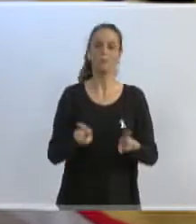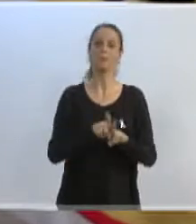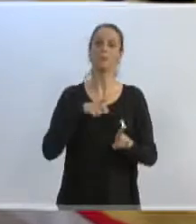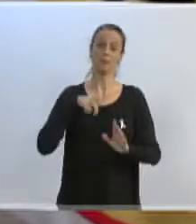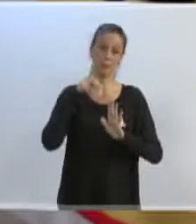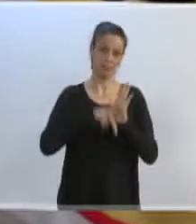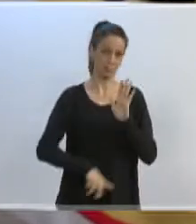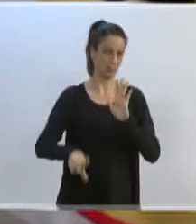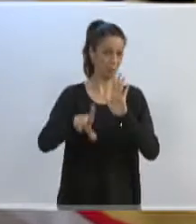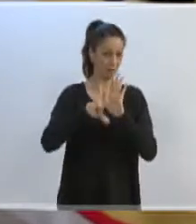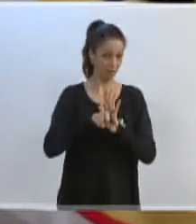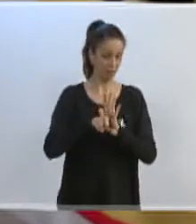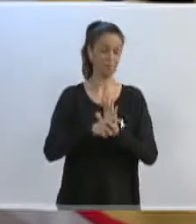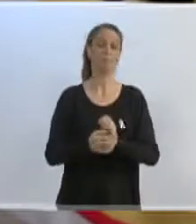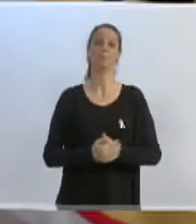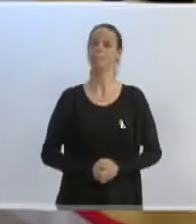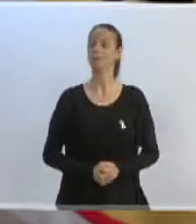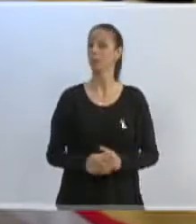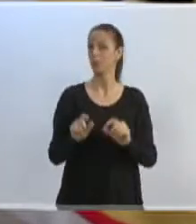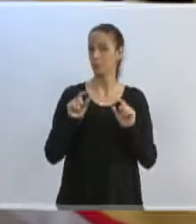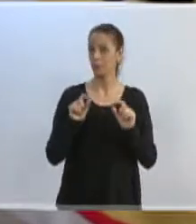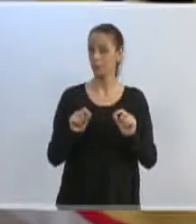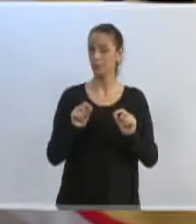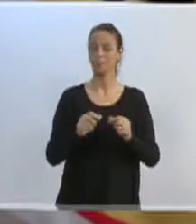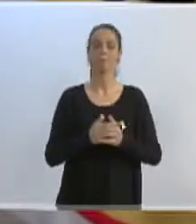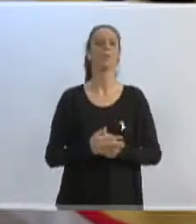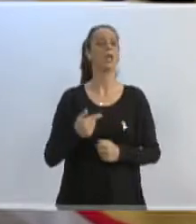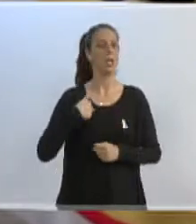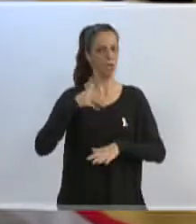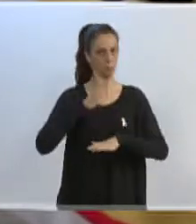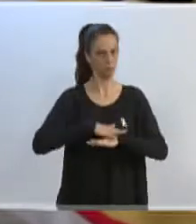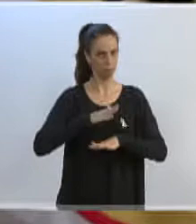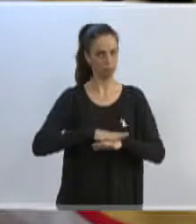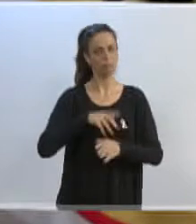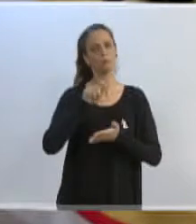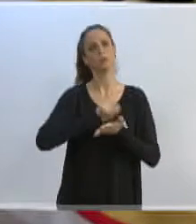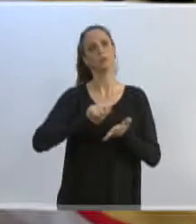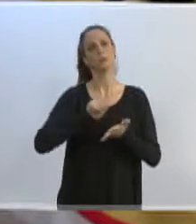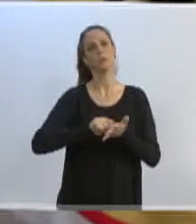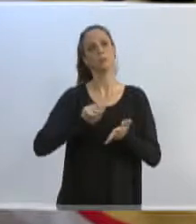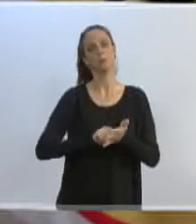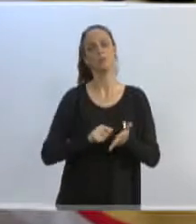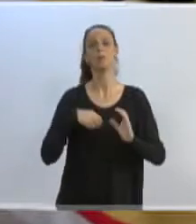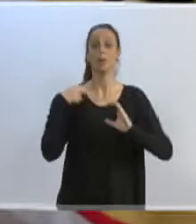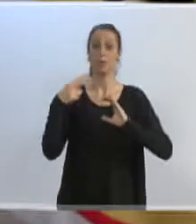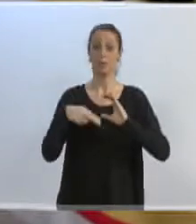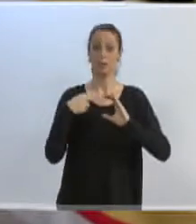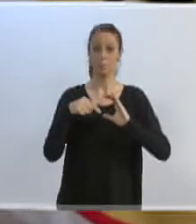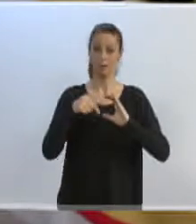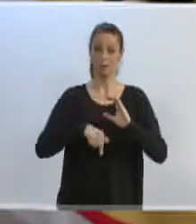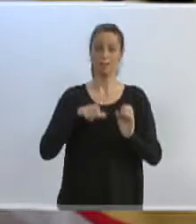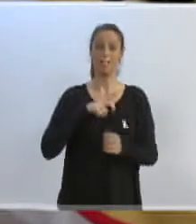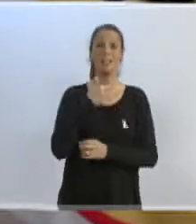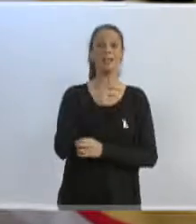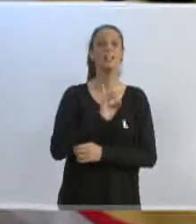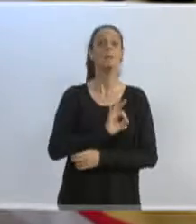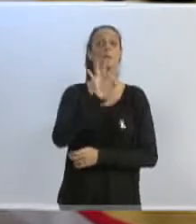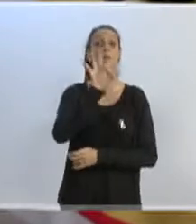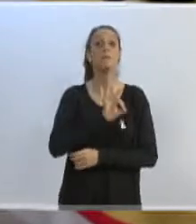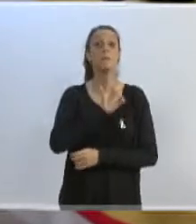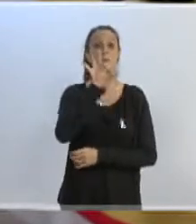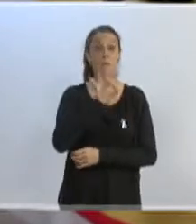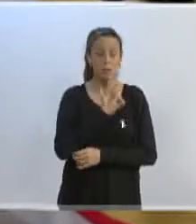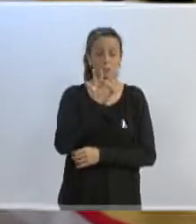lei que minha autoria, para que a Câmara de Vereadores tenha 15% de